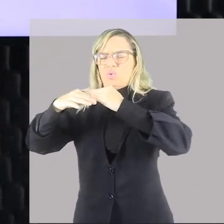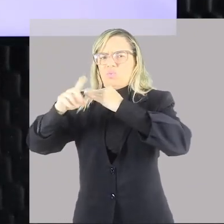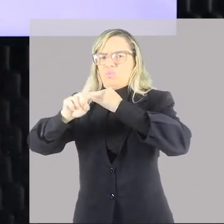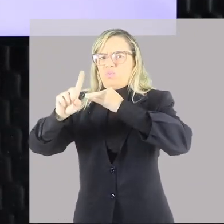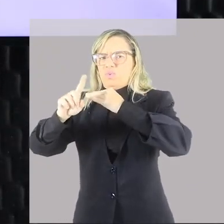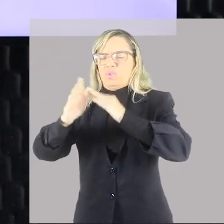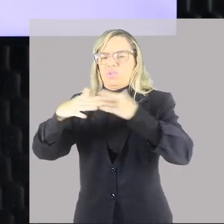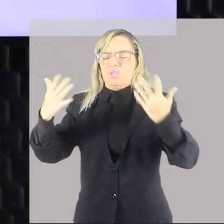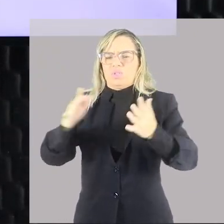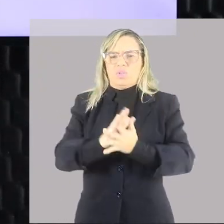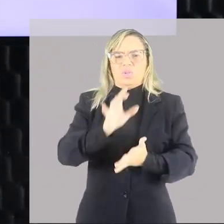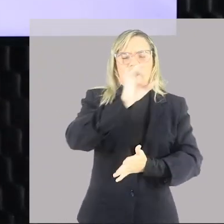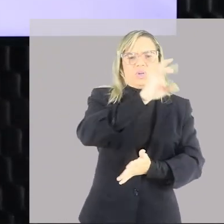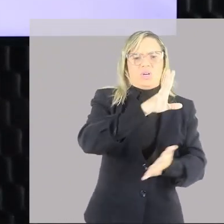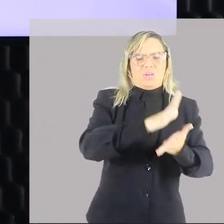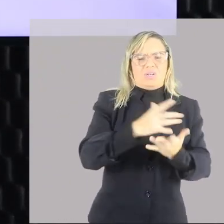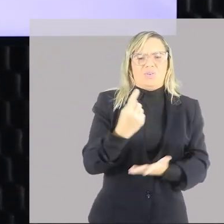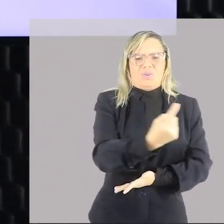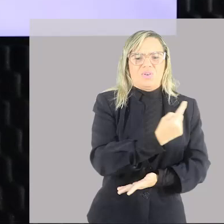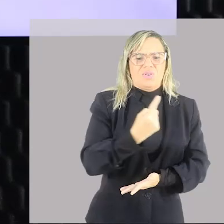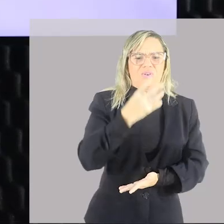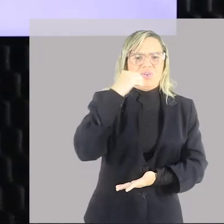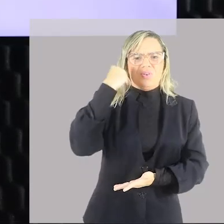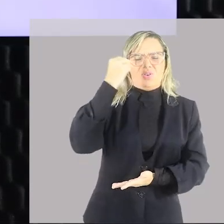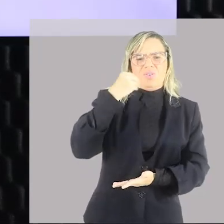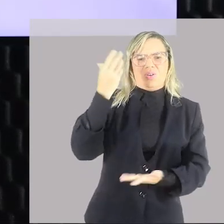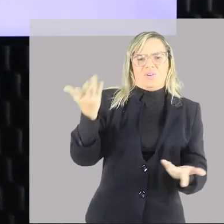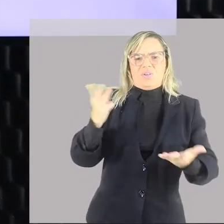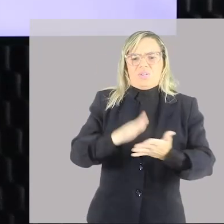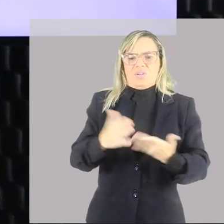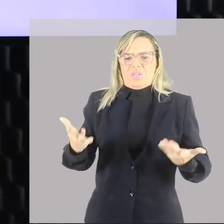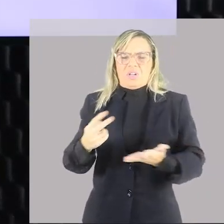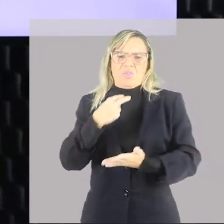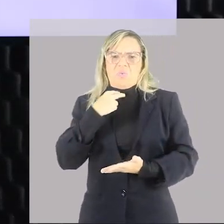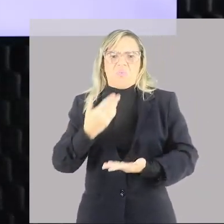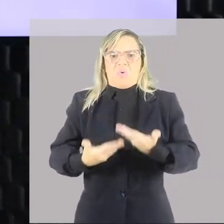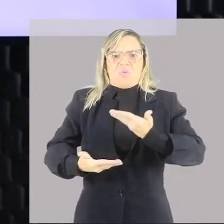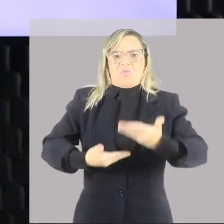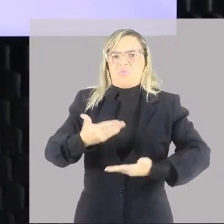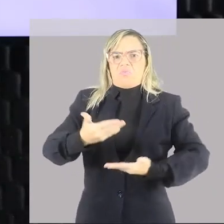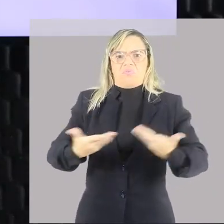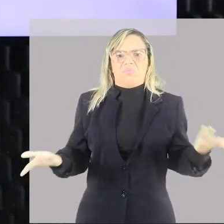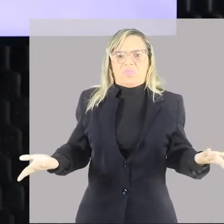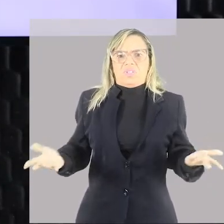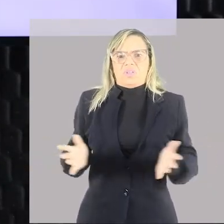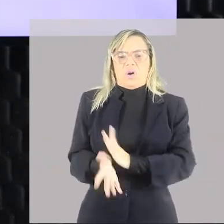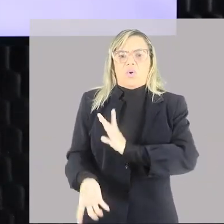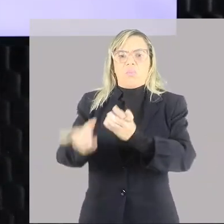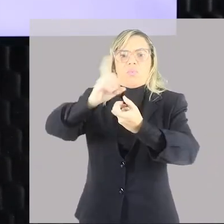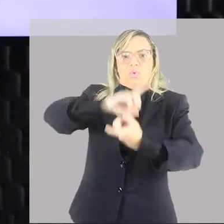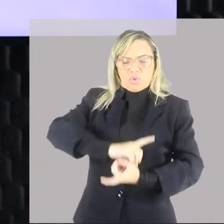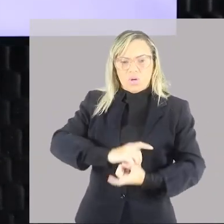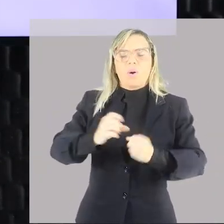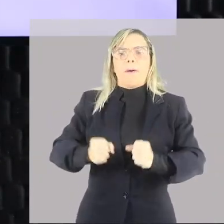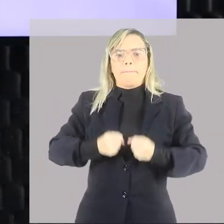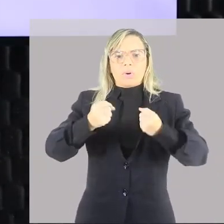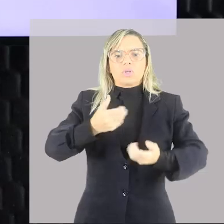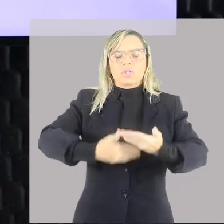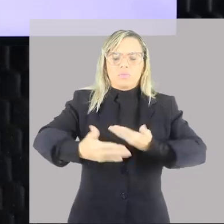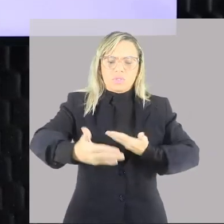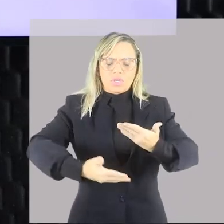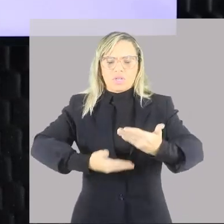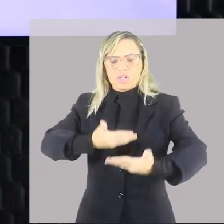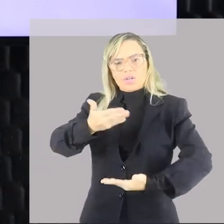vem apenas de experiências individuais e ela não é intransferível. Pelo contrário, nós podemos compartilhar